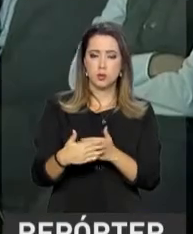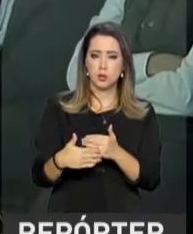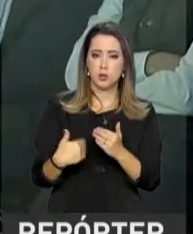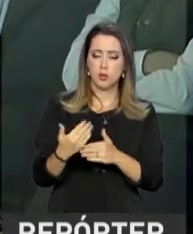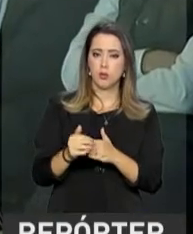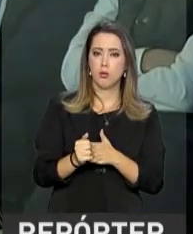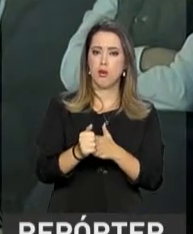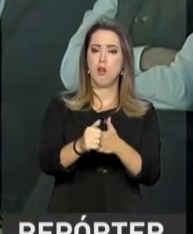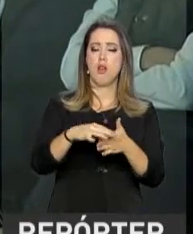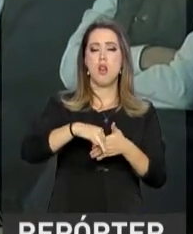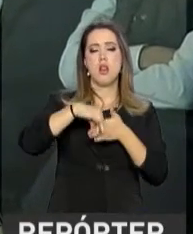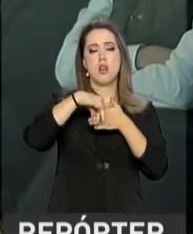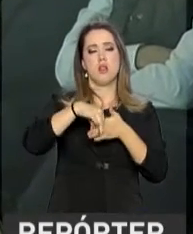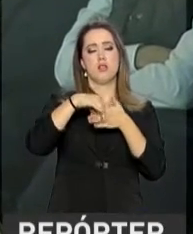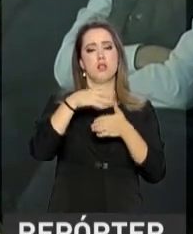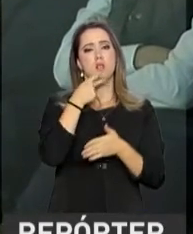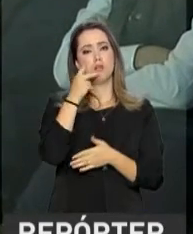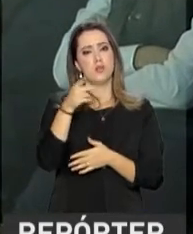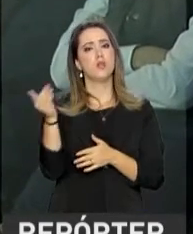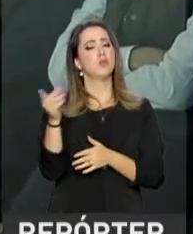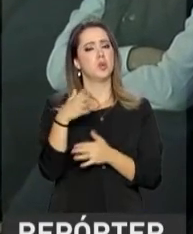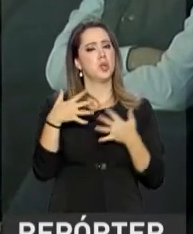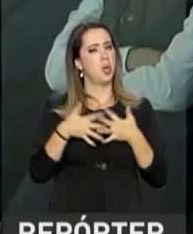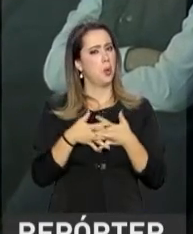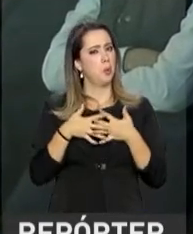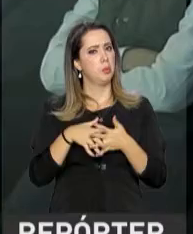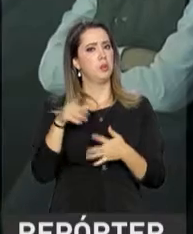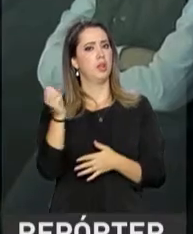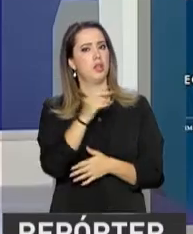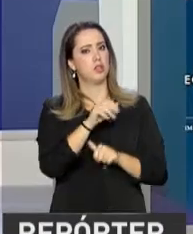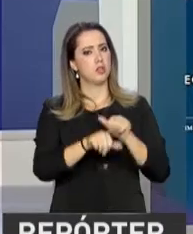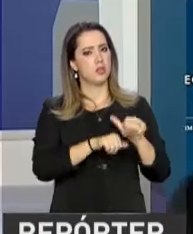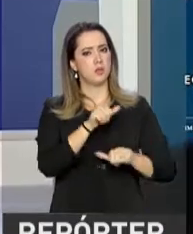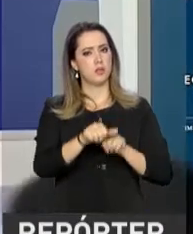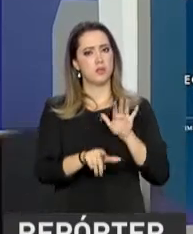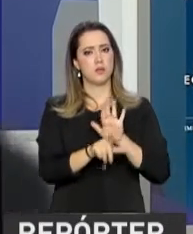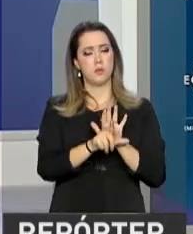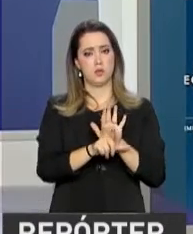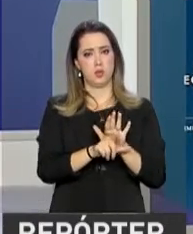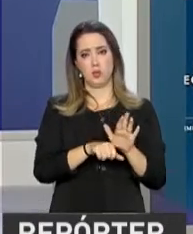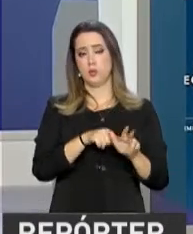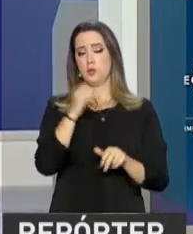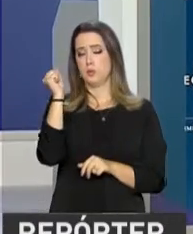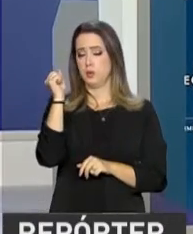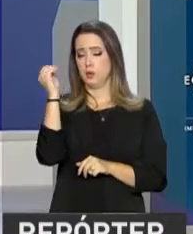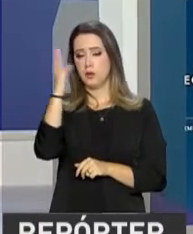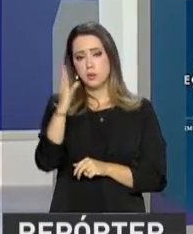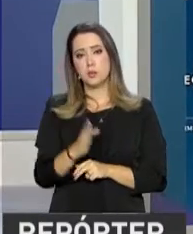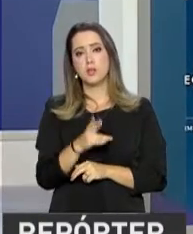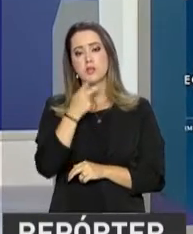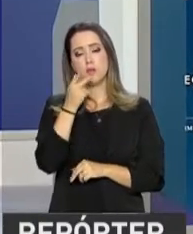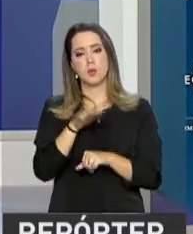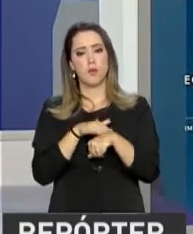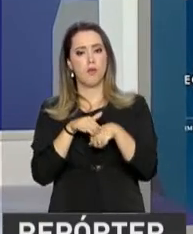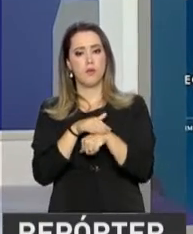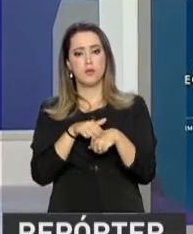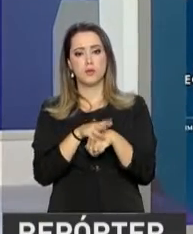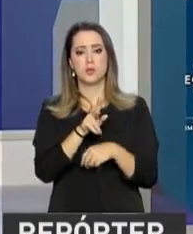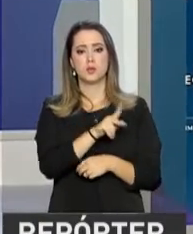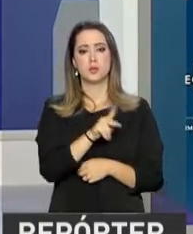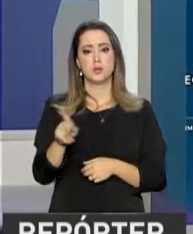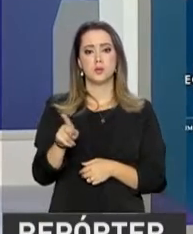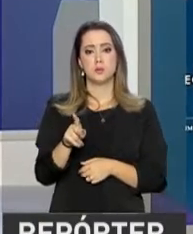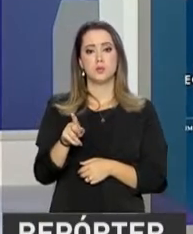destacou a complexidade das reformas que estão sendo conduzidas em diversas áreas ele conversou com o presidente brasileiro